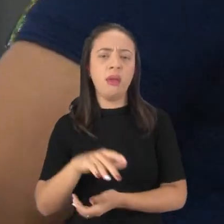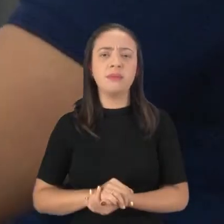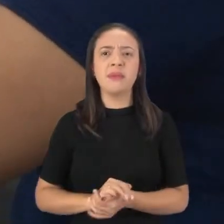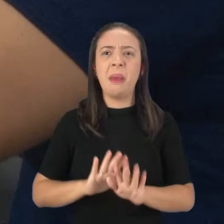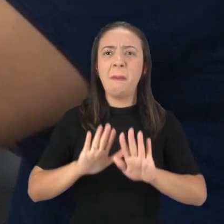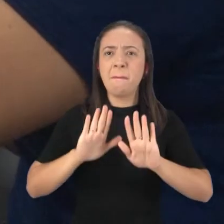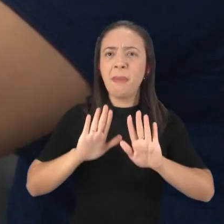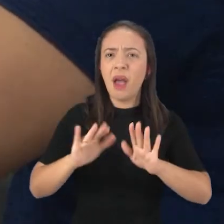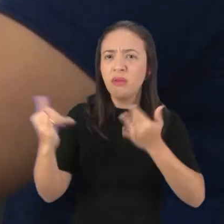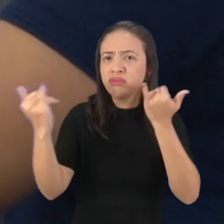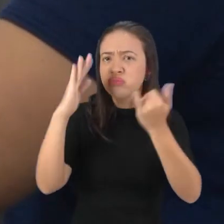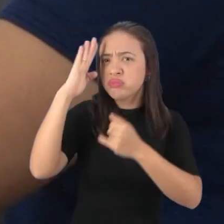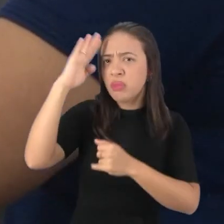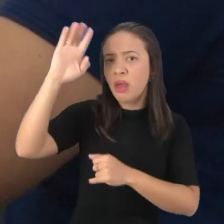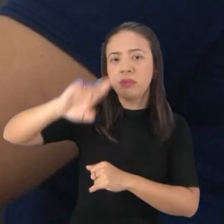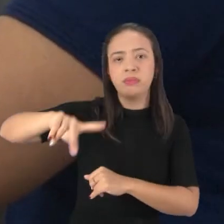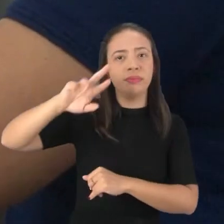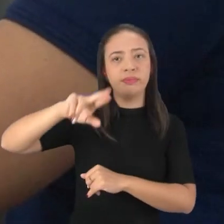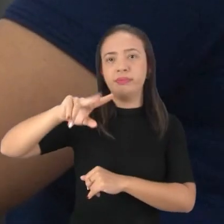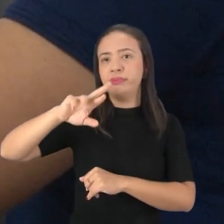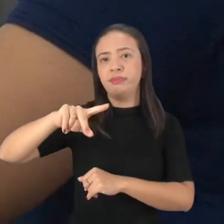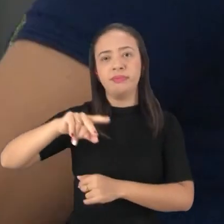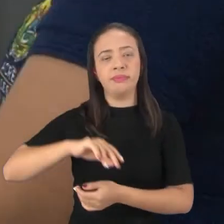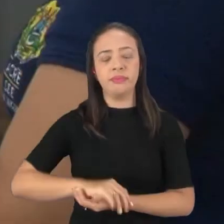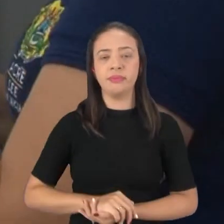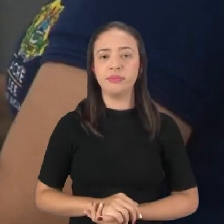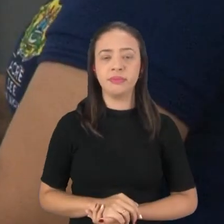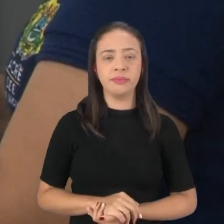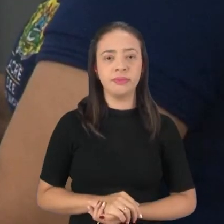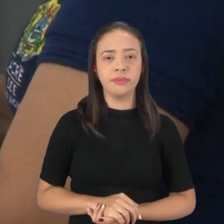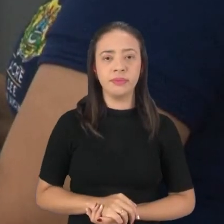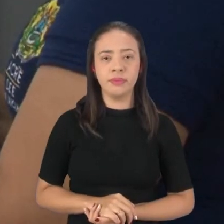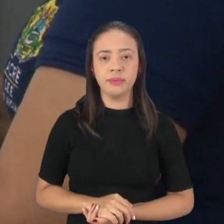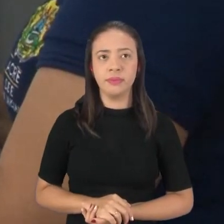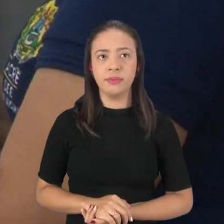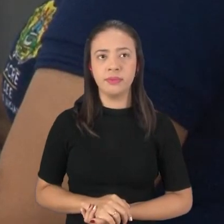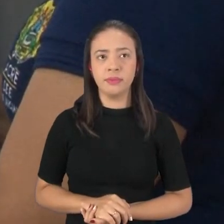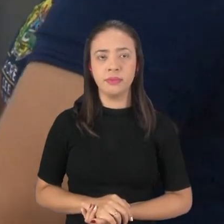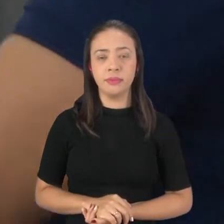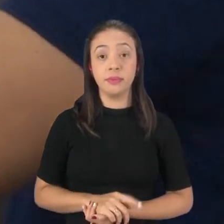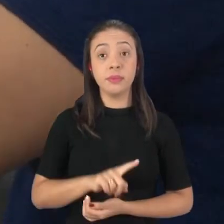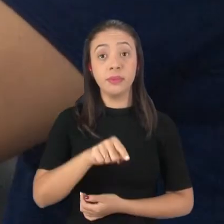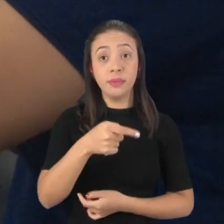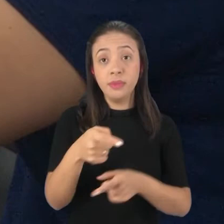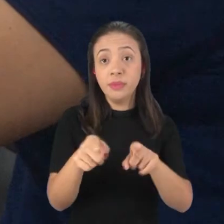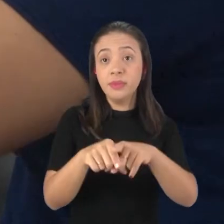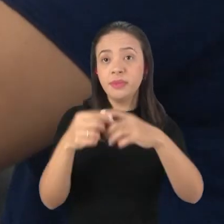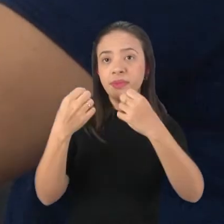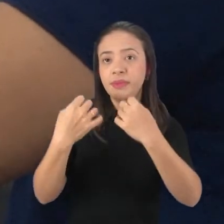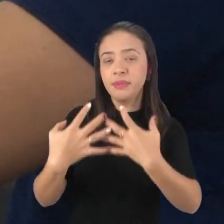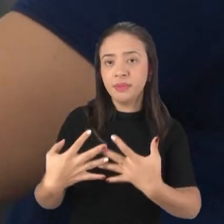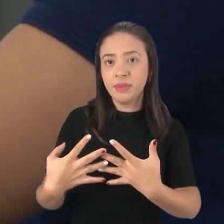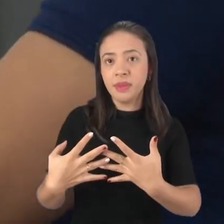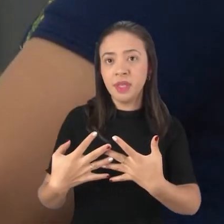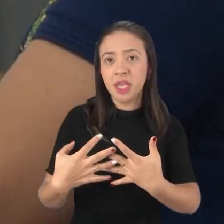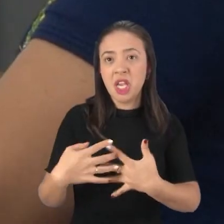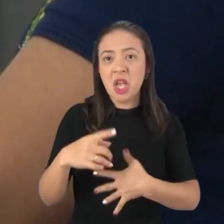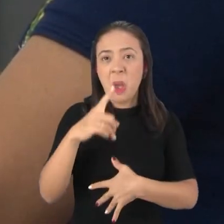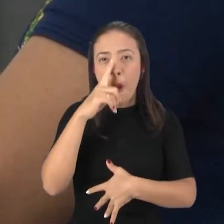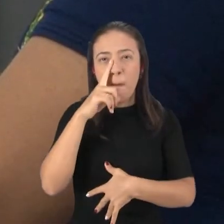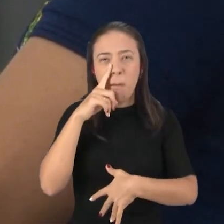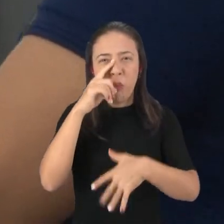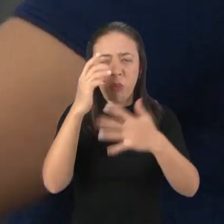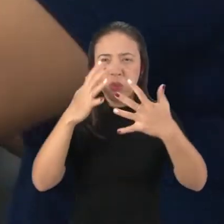né? Mas não é a ideia central, que é o foco, né, da nossa questão aqui. E depois fala que eles são grandes e